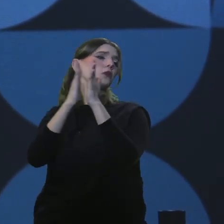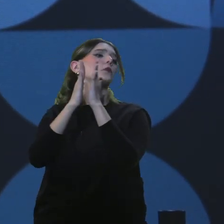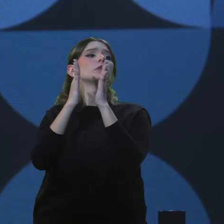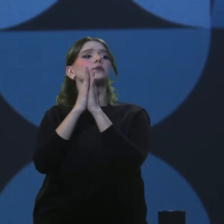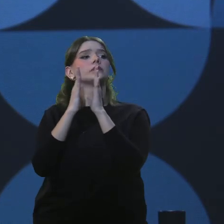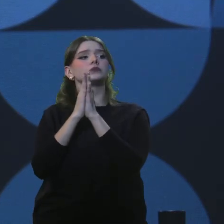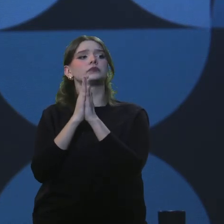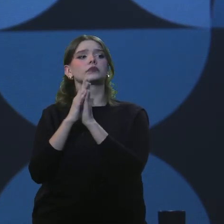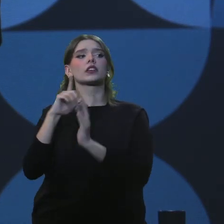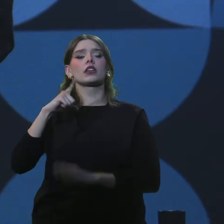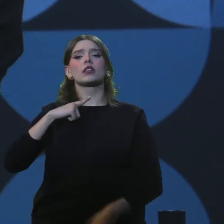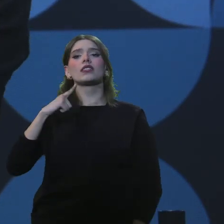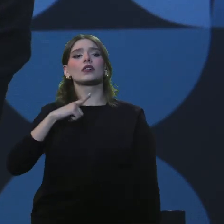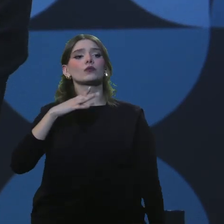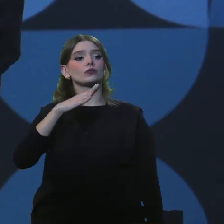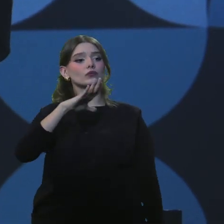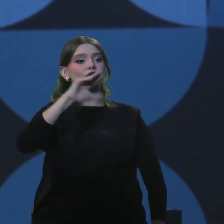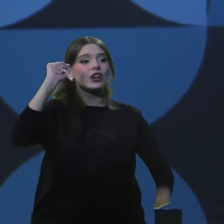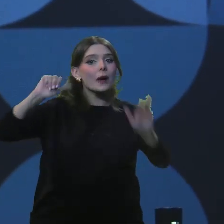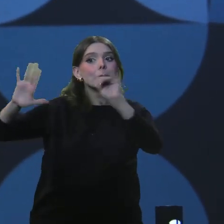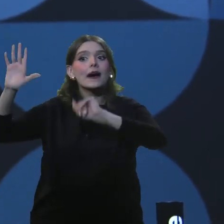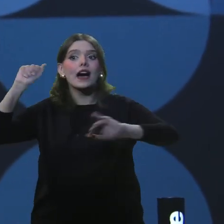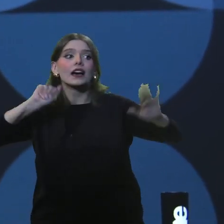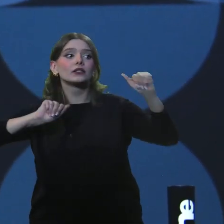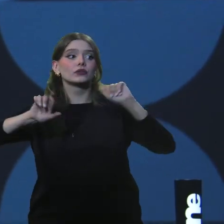Existe um chamado.